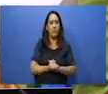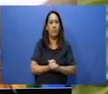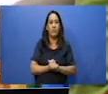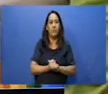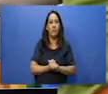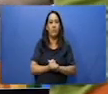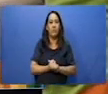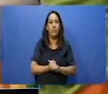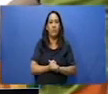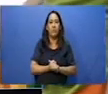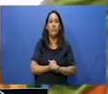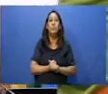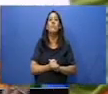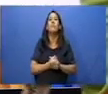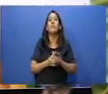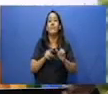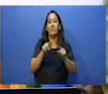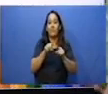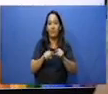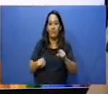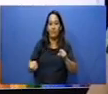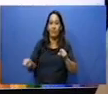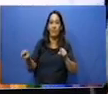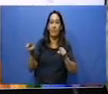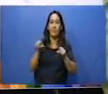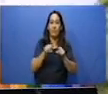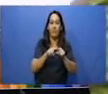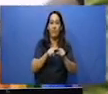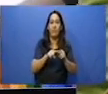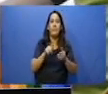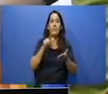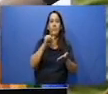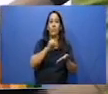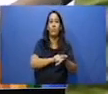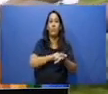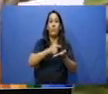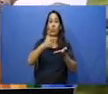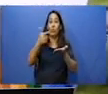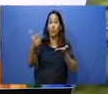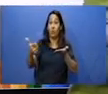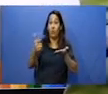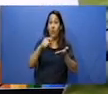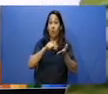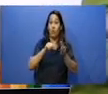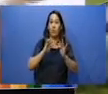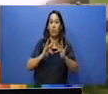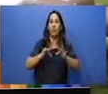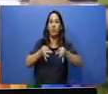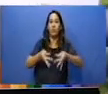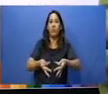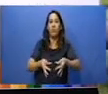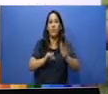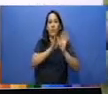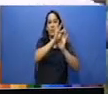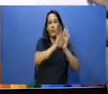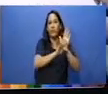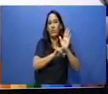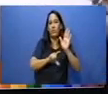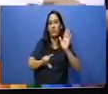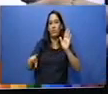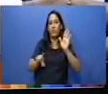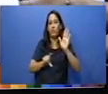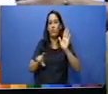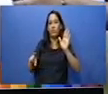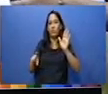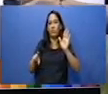aqui, ó. Lá nos créditos, a gente pode saber, ó, lá no finalzinho, o local